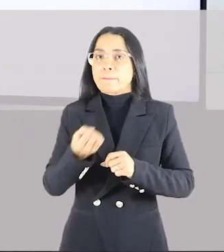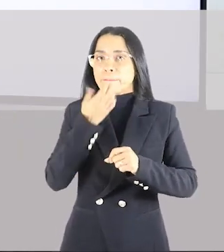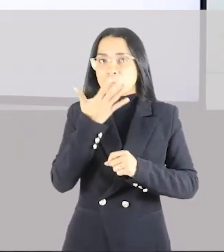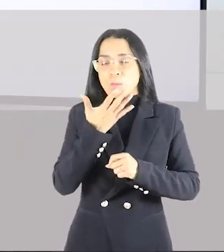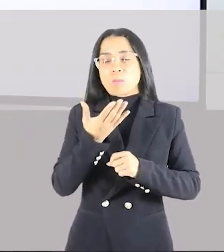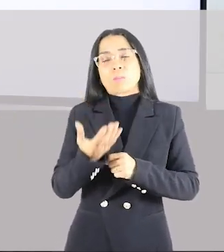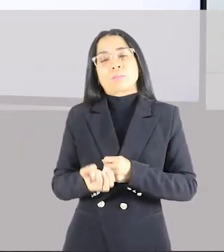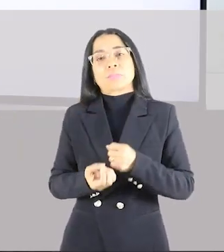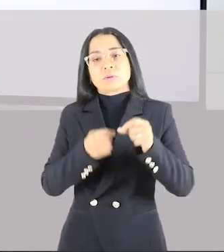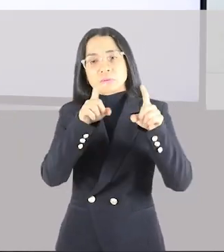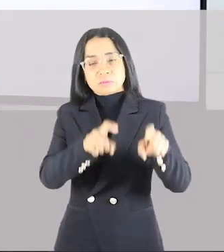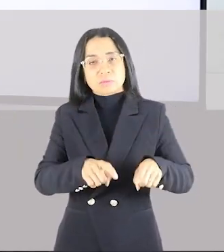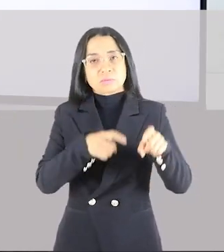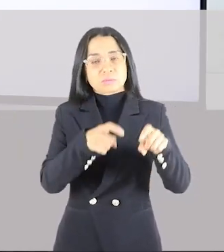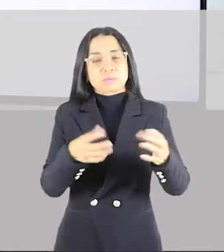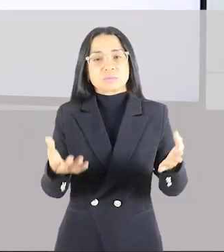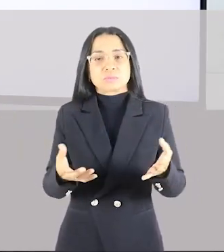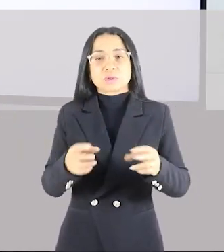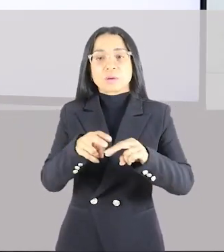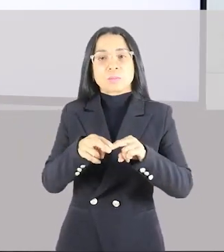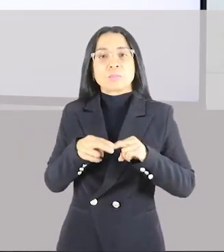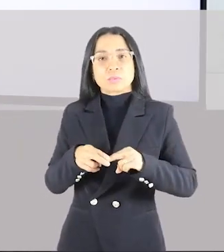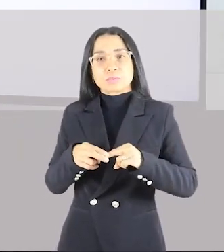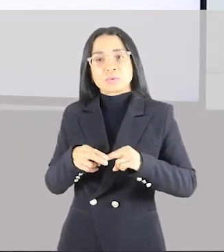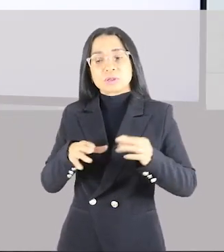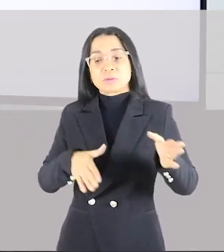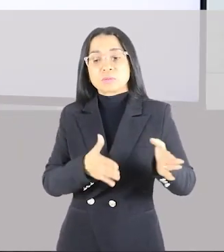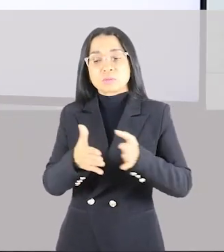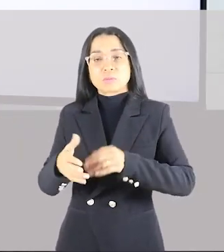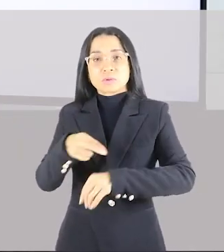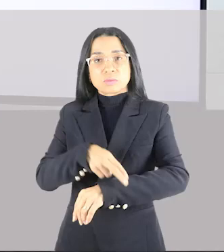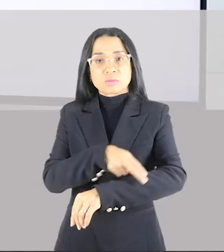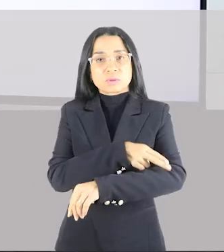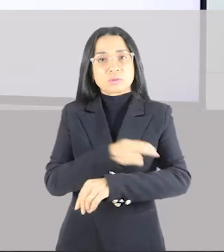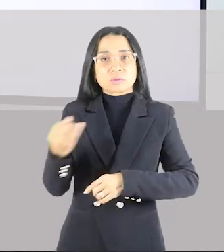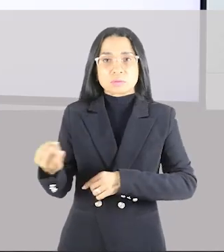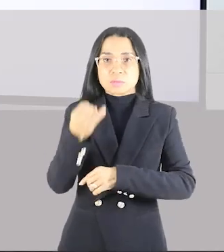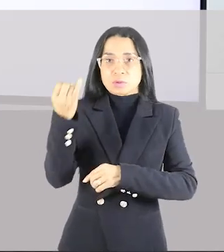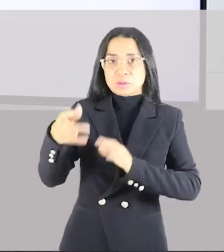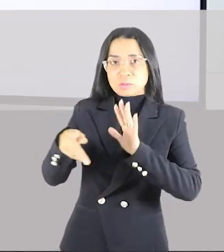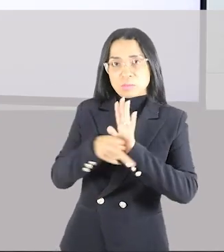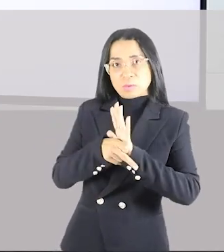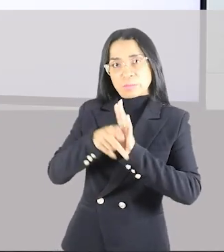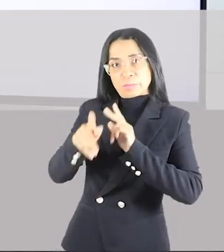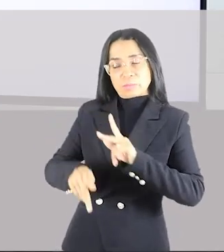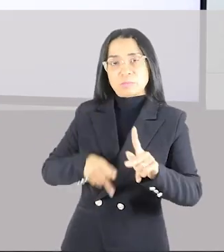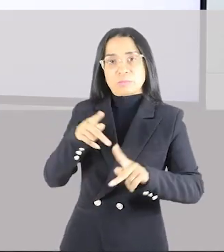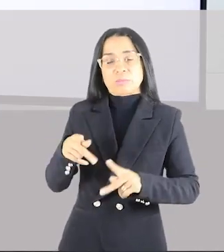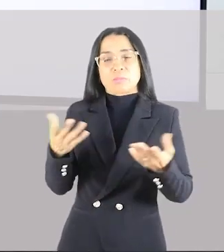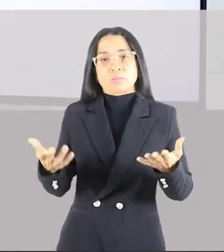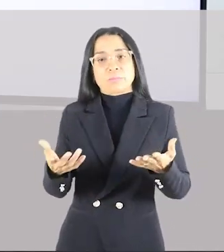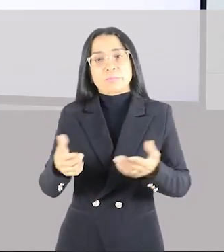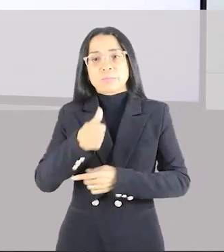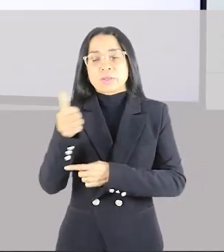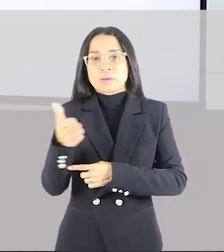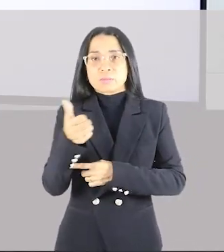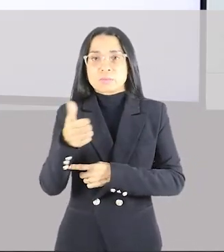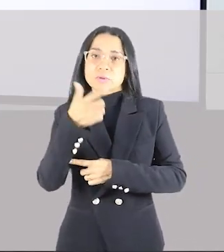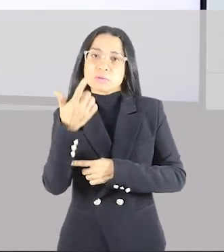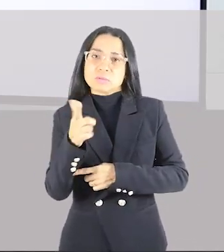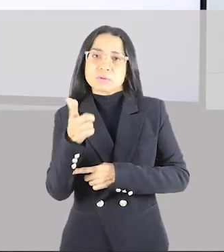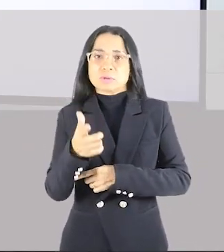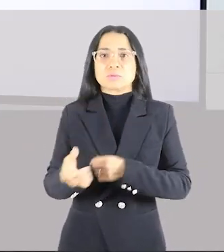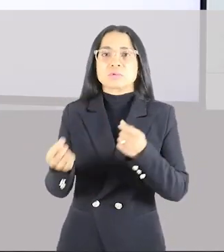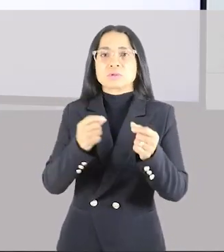boa agricultura. Então por isso que o Rio Nilo é tão importante para essa civilização. E primeiramente a civilização ela não tinha o